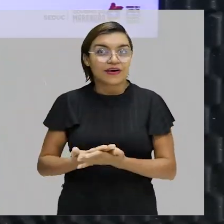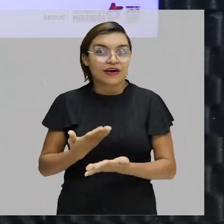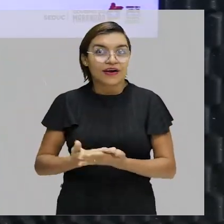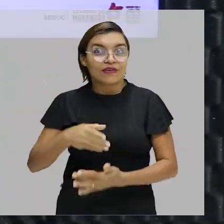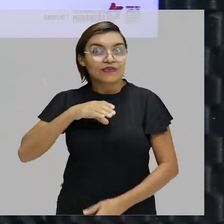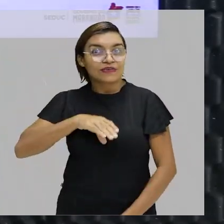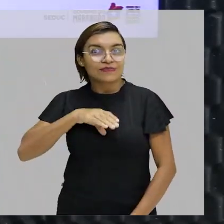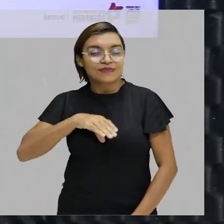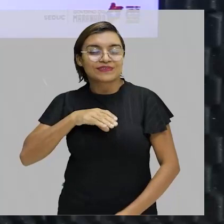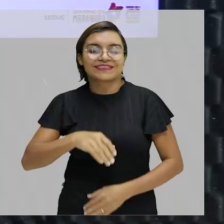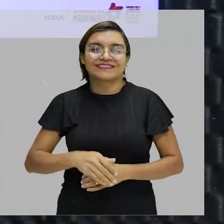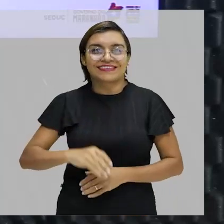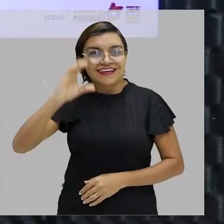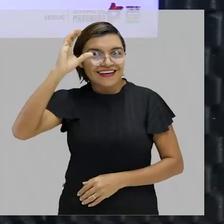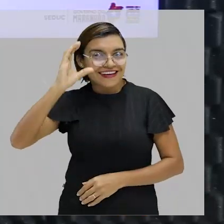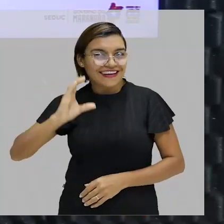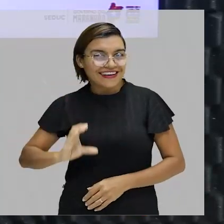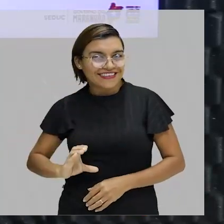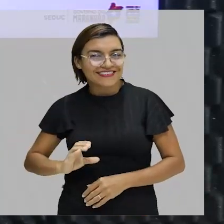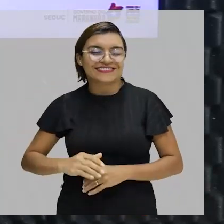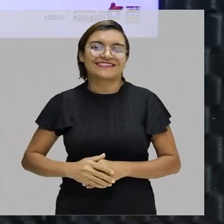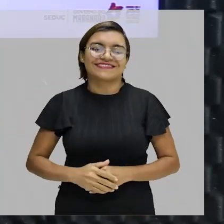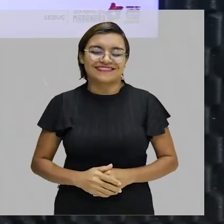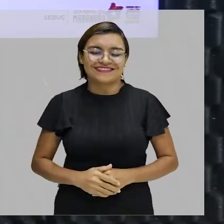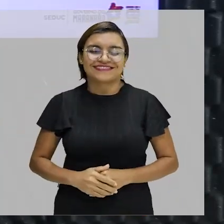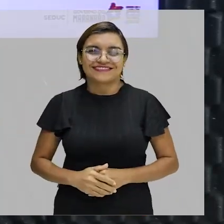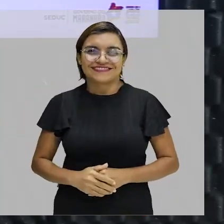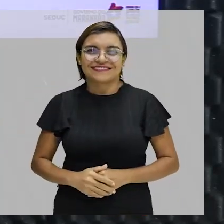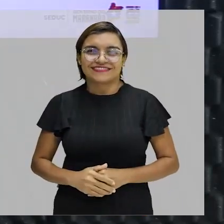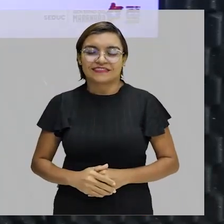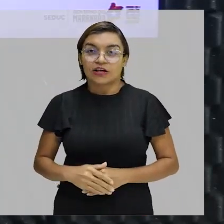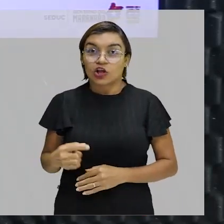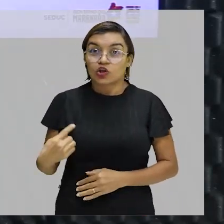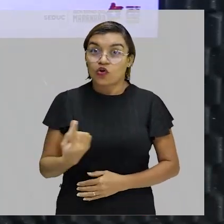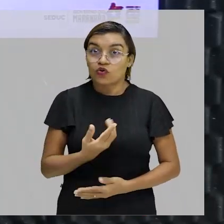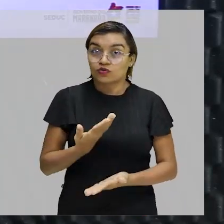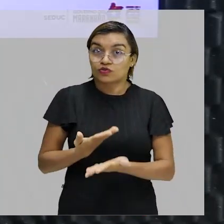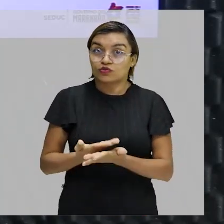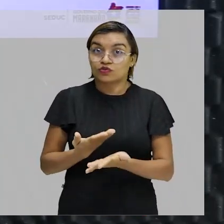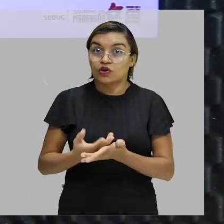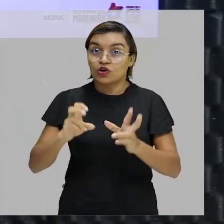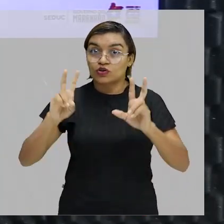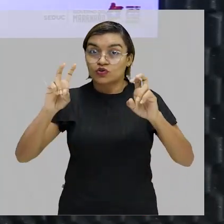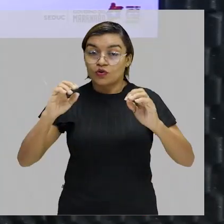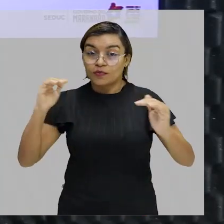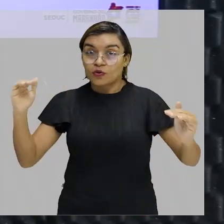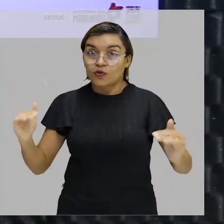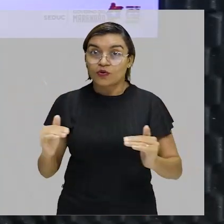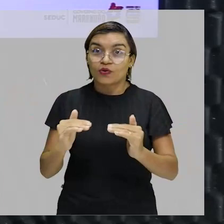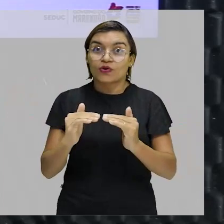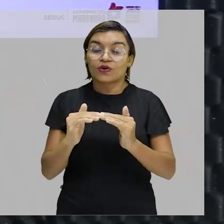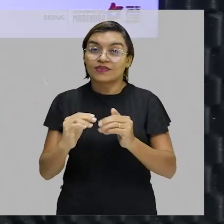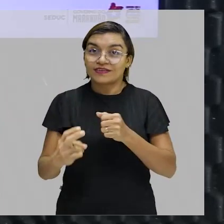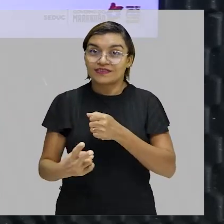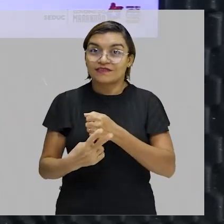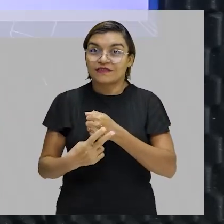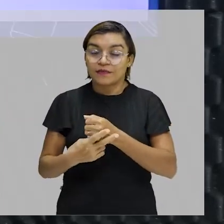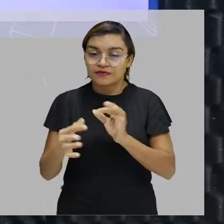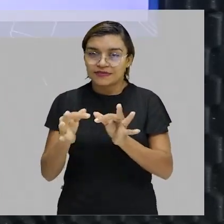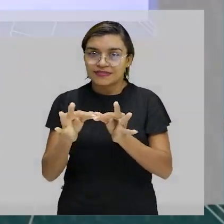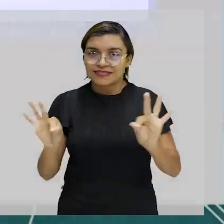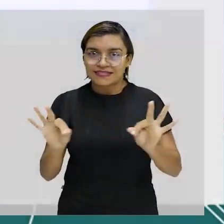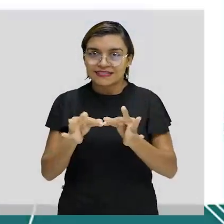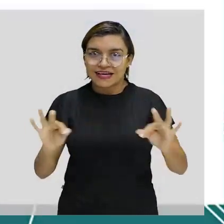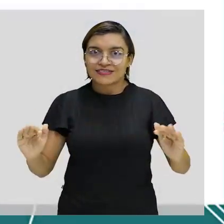Cacau Satero. Vamos o quê? Continuar falando de concordância verbal, tá? Sintaxe de